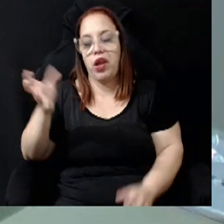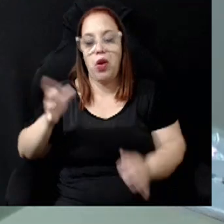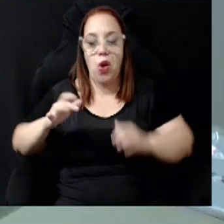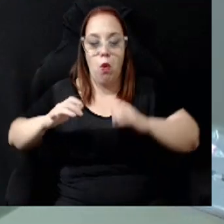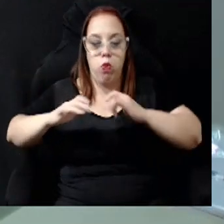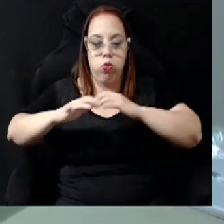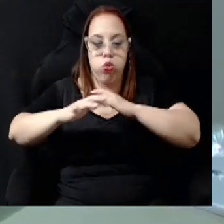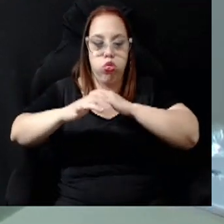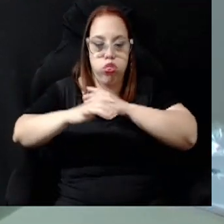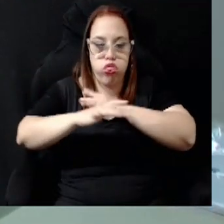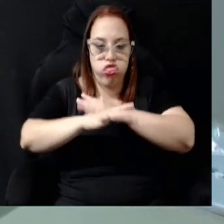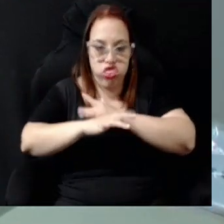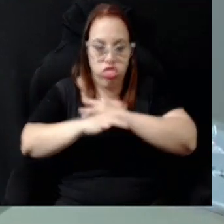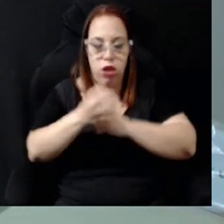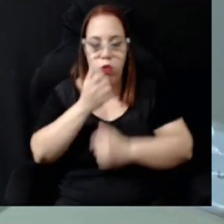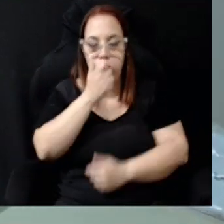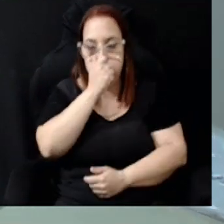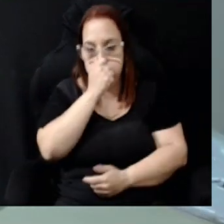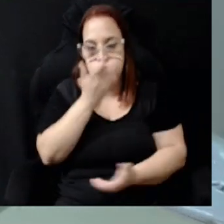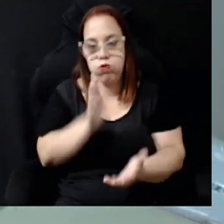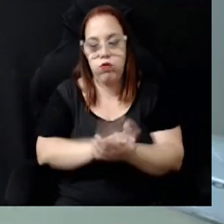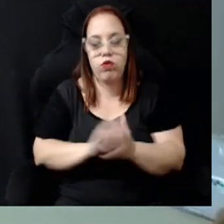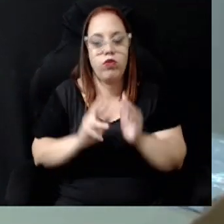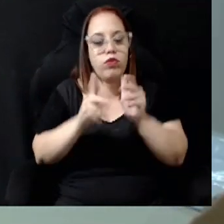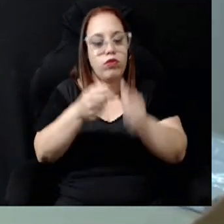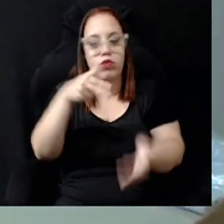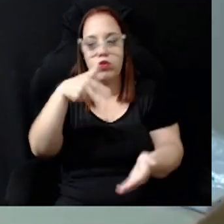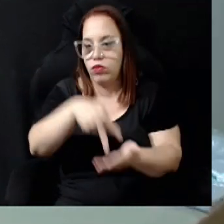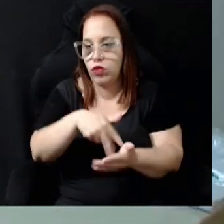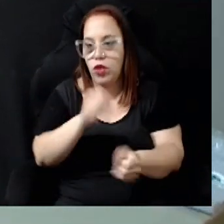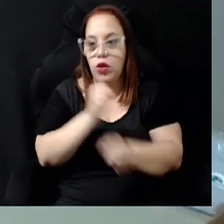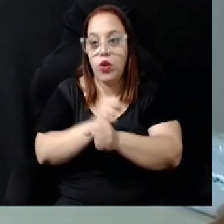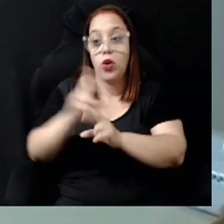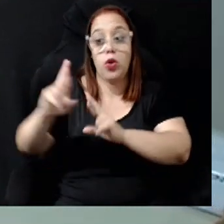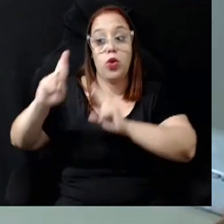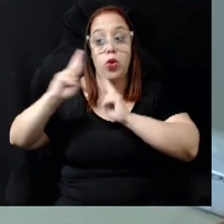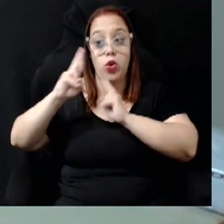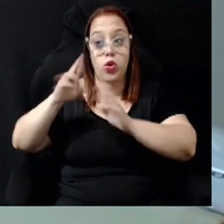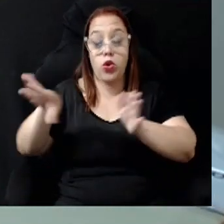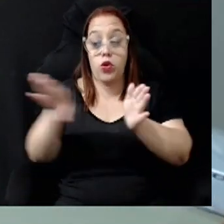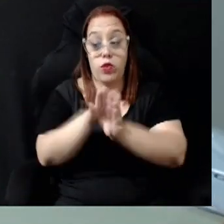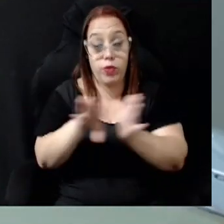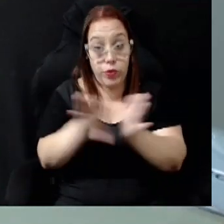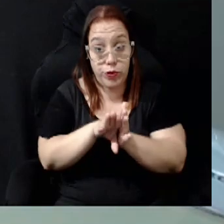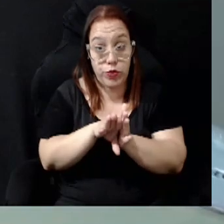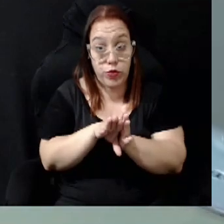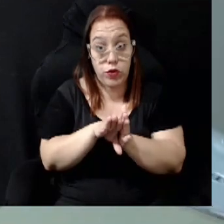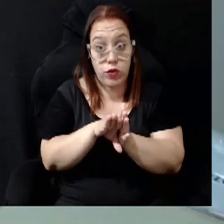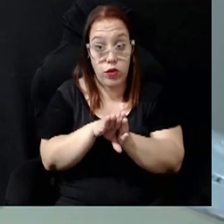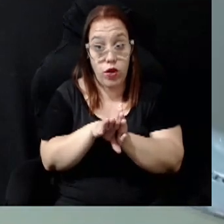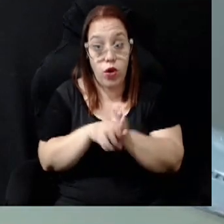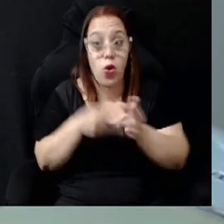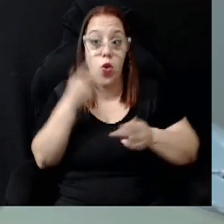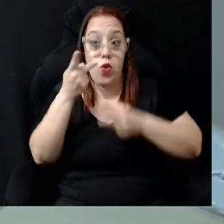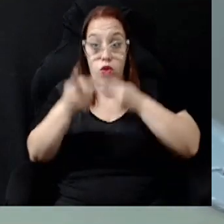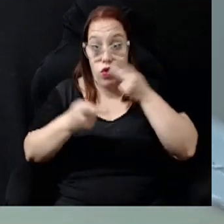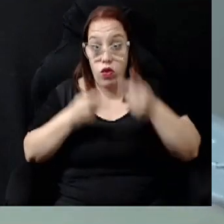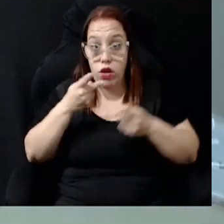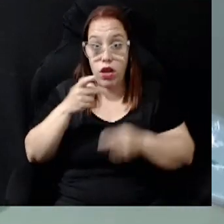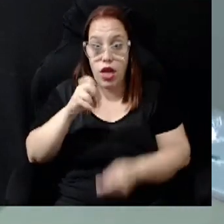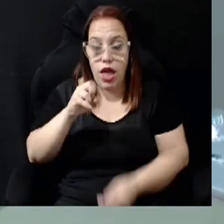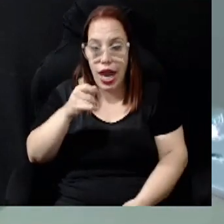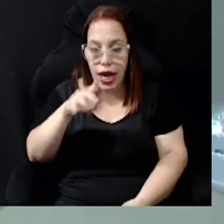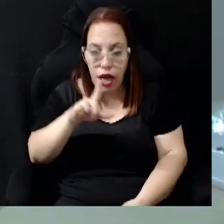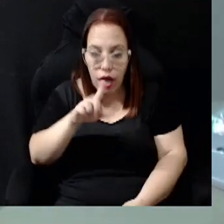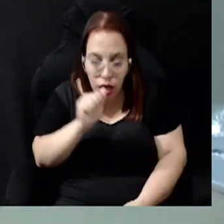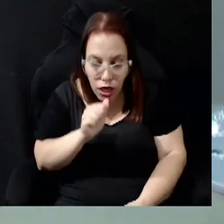local. Mas olha, todo mundo aqui está aguardando a chegada. Como nós já falamos com a Egle, que é a chefe de